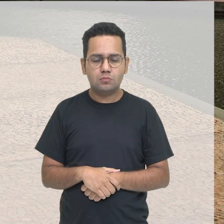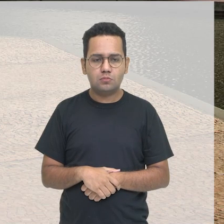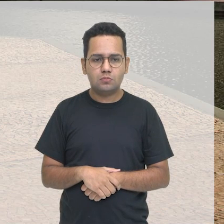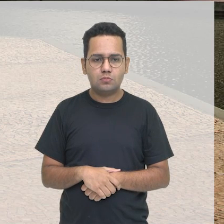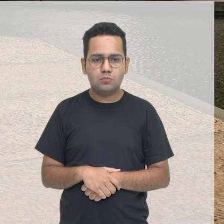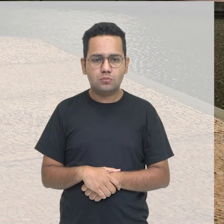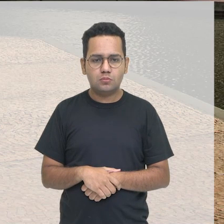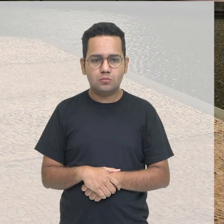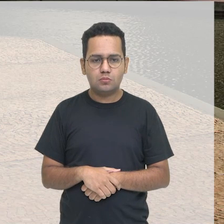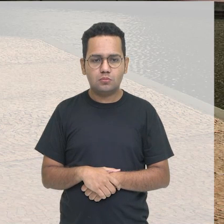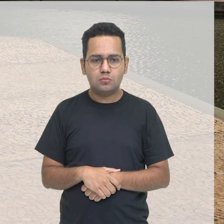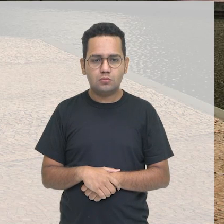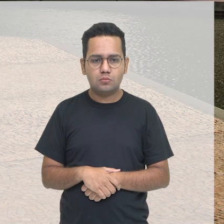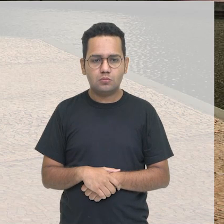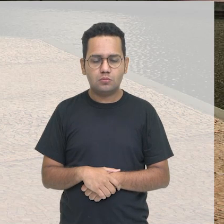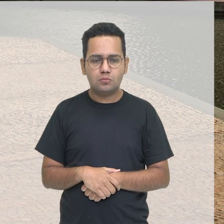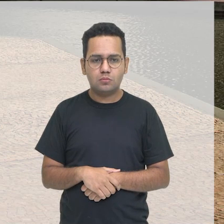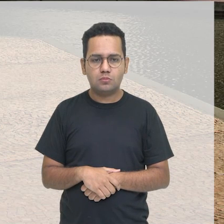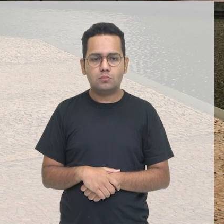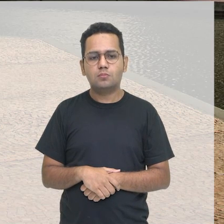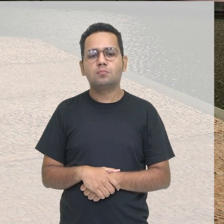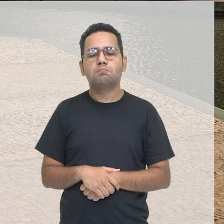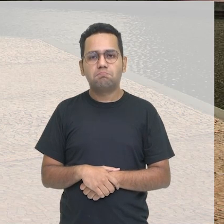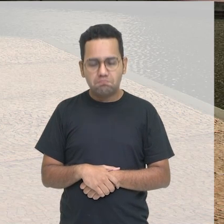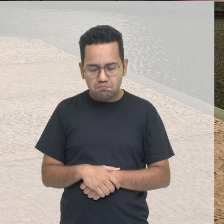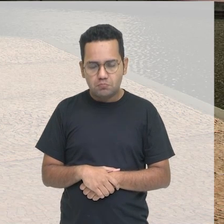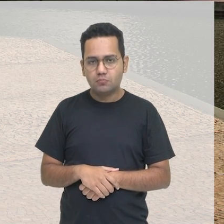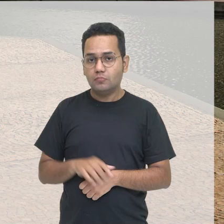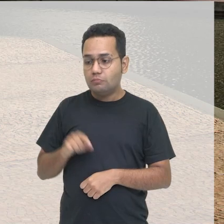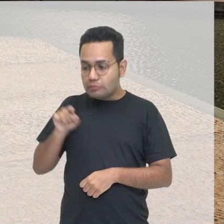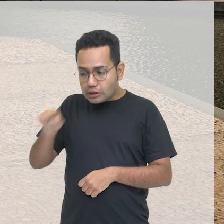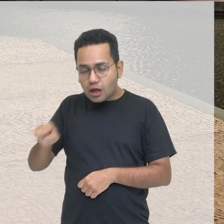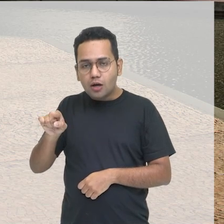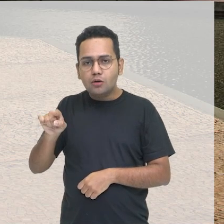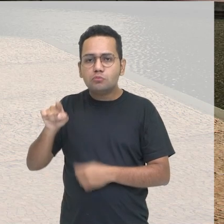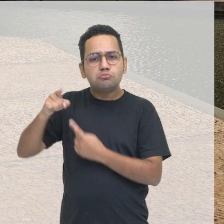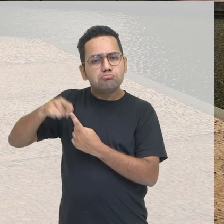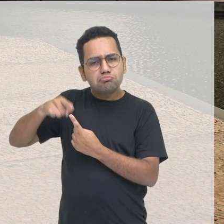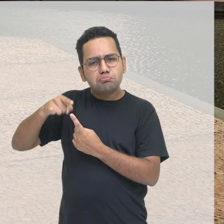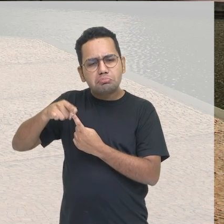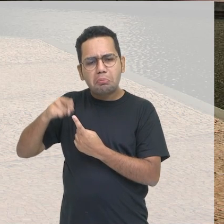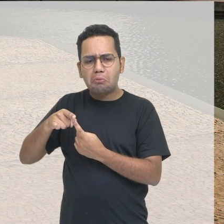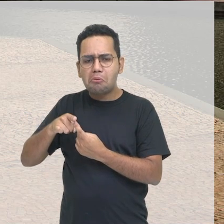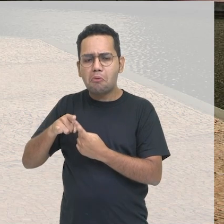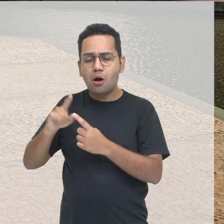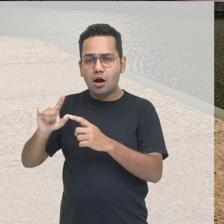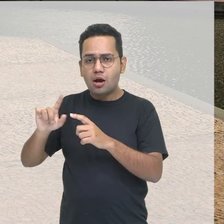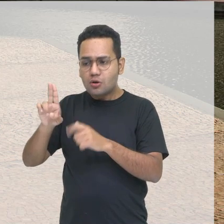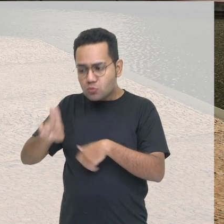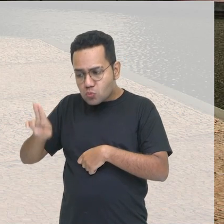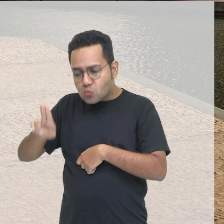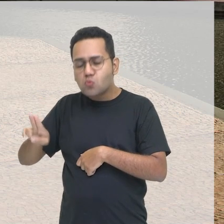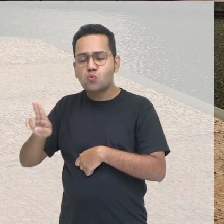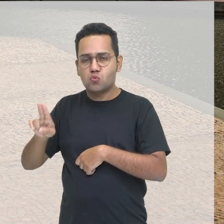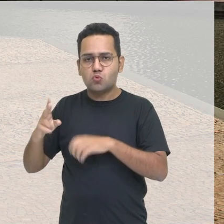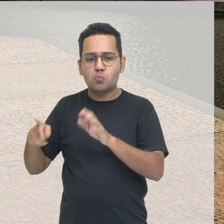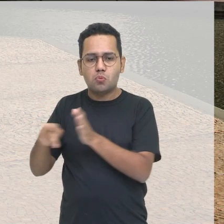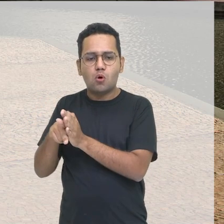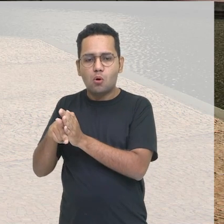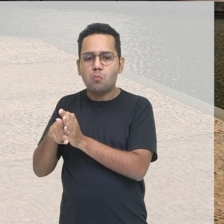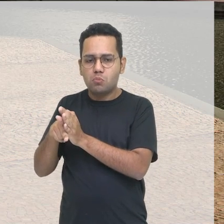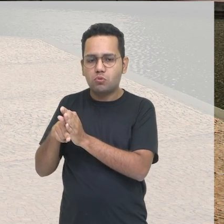de exercer o poder e a forma como se organiza o sistema político na maioria das